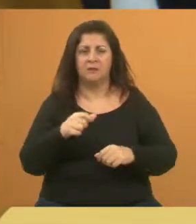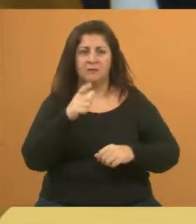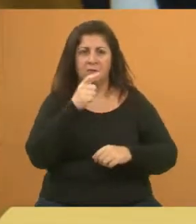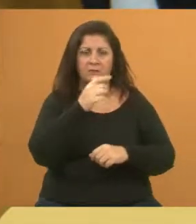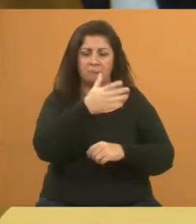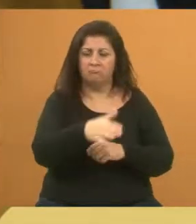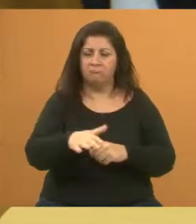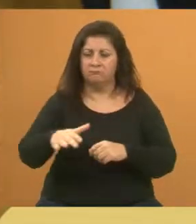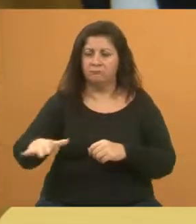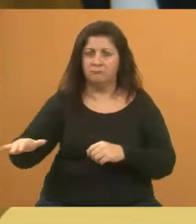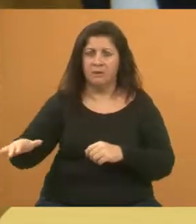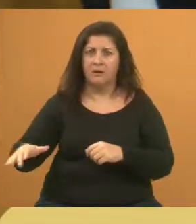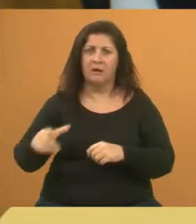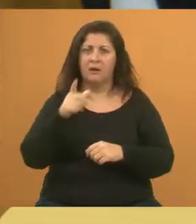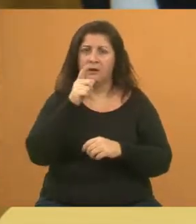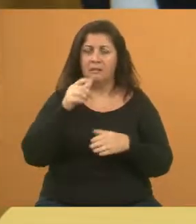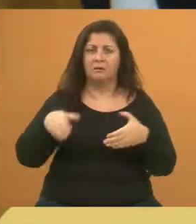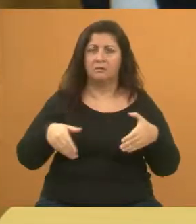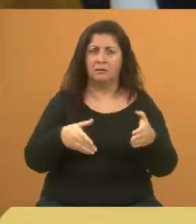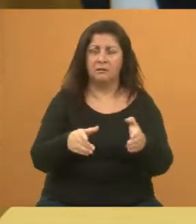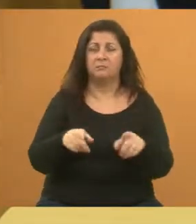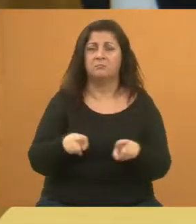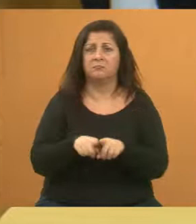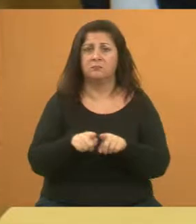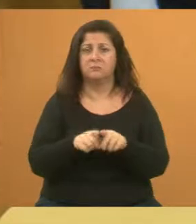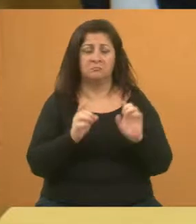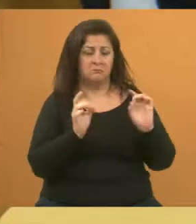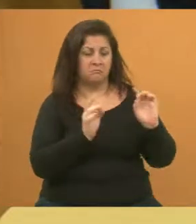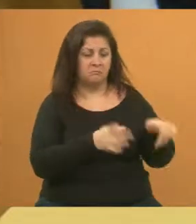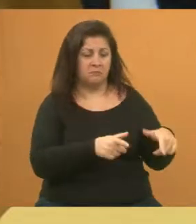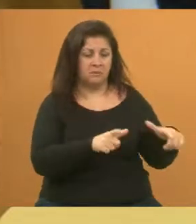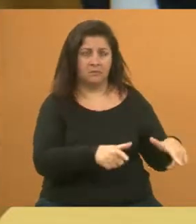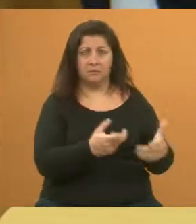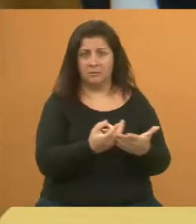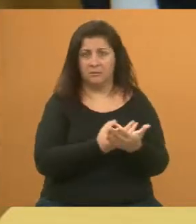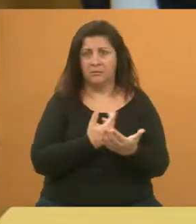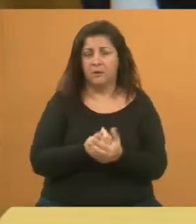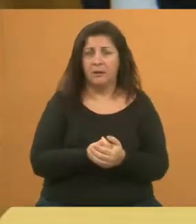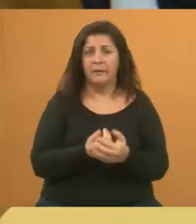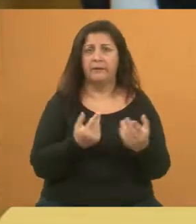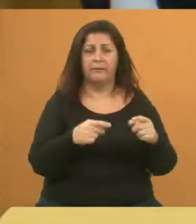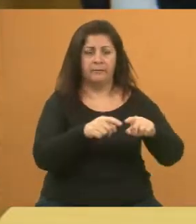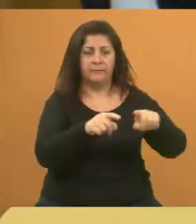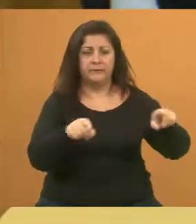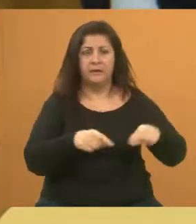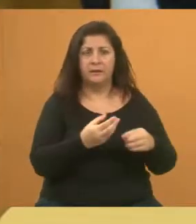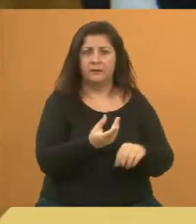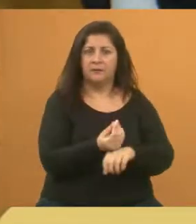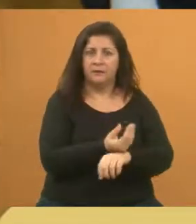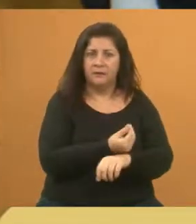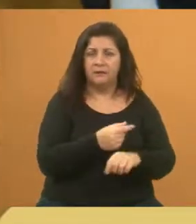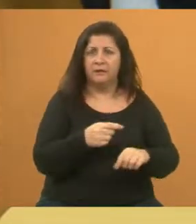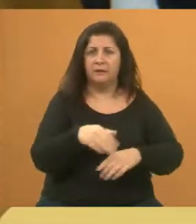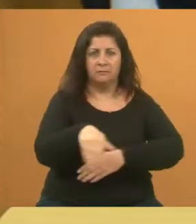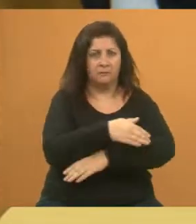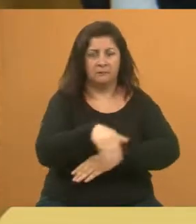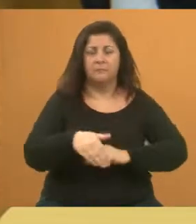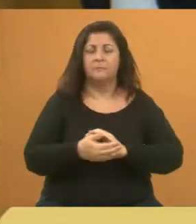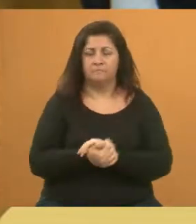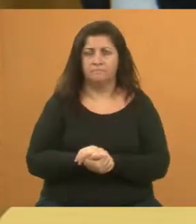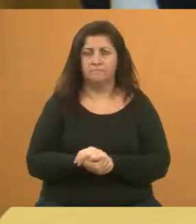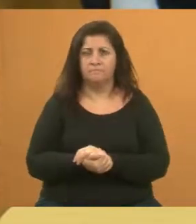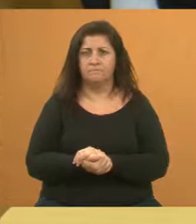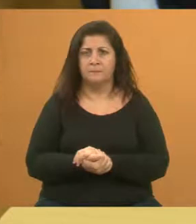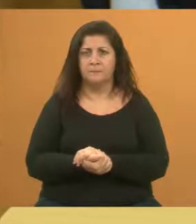nos mares, rios e também abandonados em lugares inadequados, como terrenos baldios, ruas e etc.